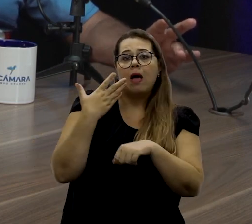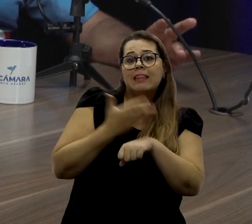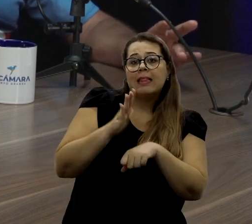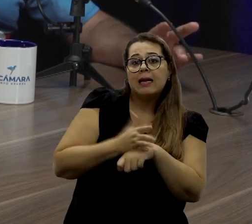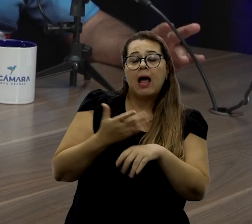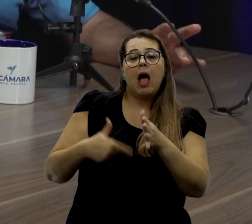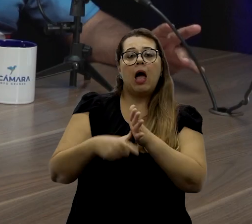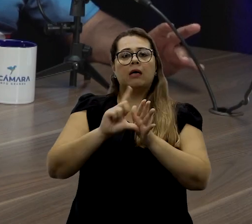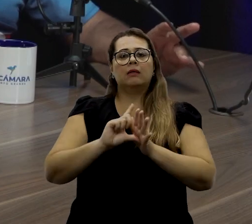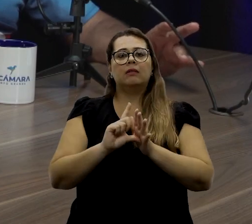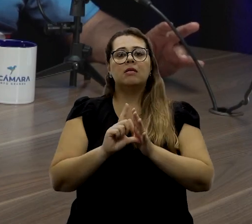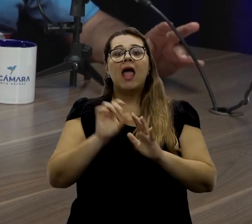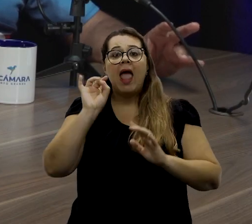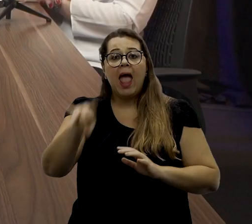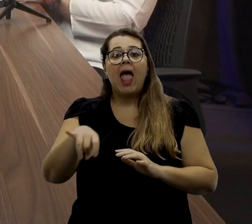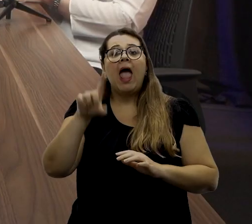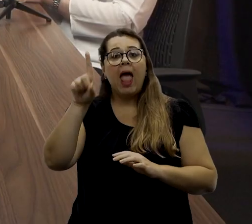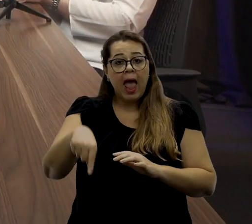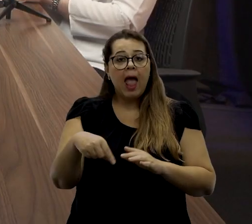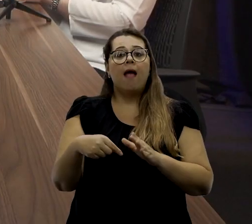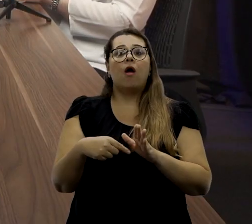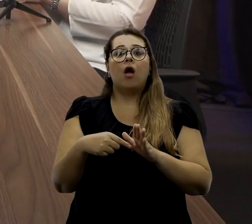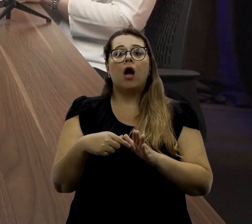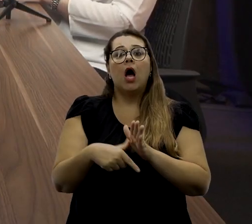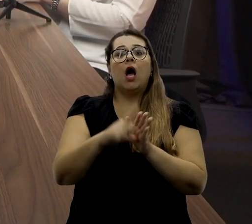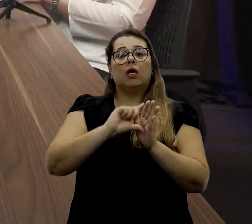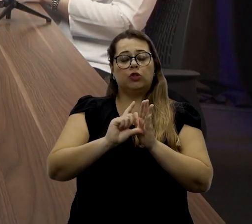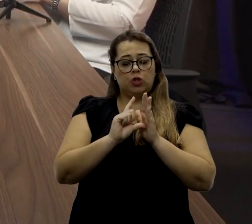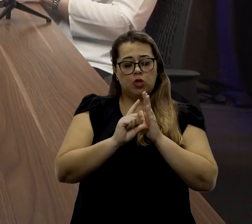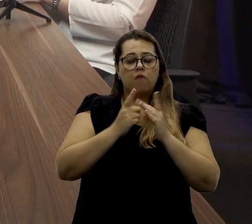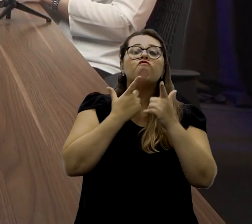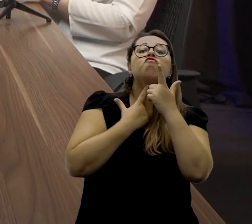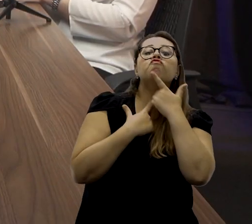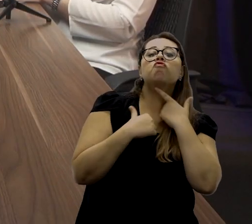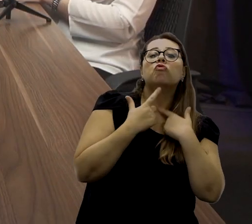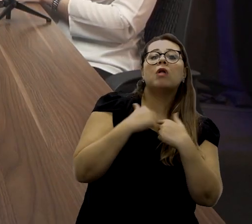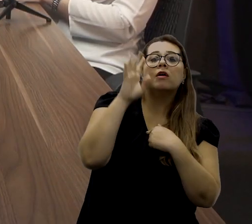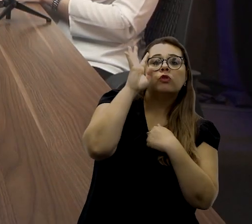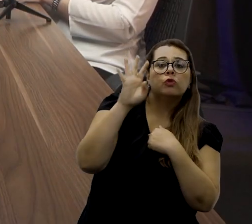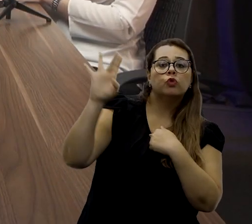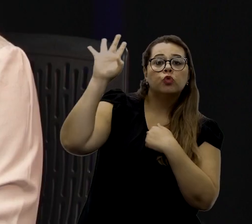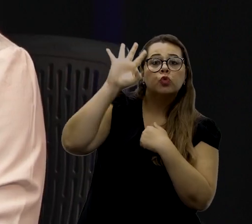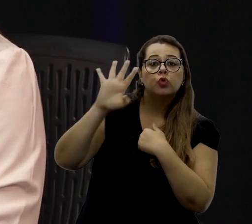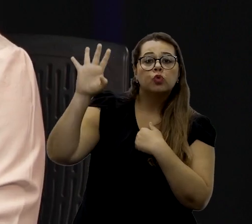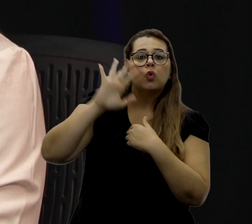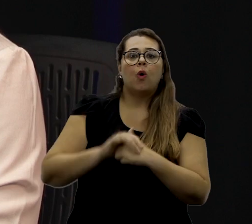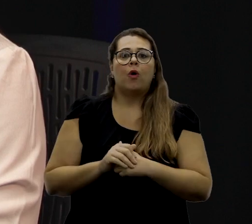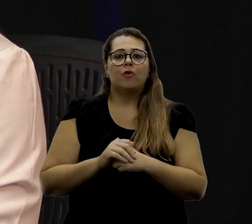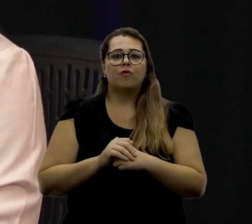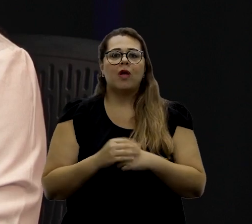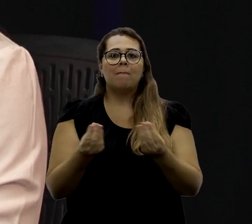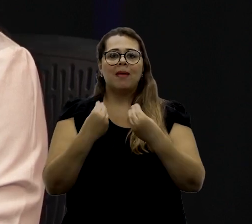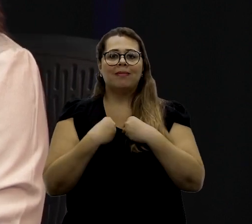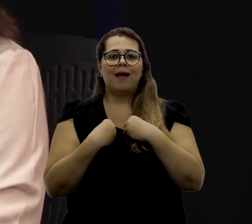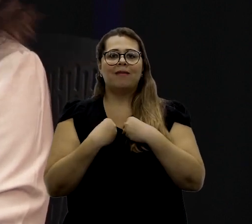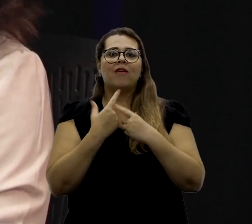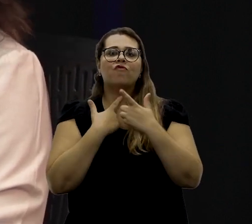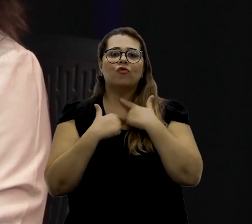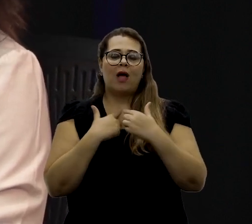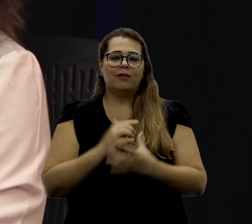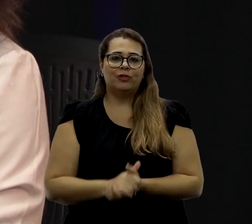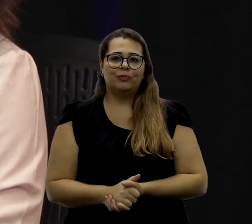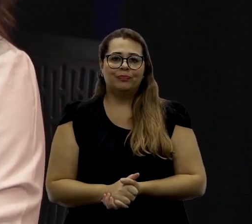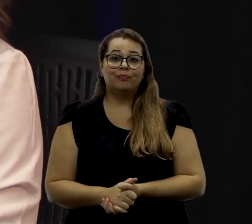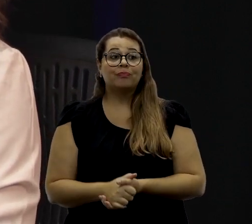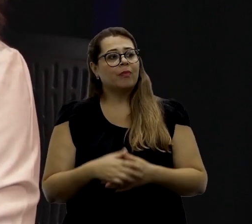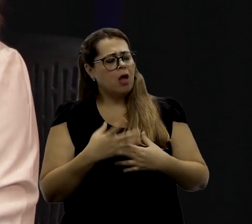move, é que nos causa como sujeito, né? E é importante a gente cada vez mais falar sobre a saúde mental, que é aquilo que você também